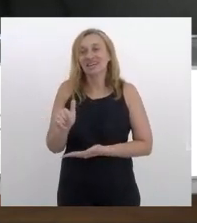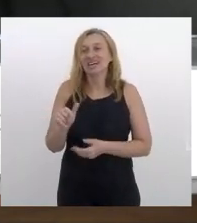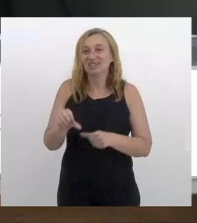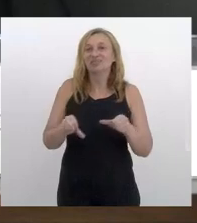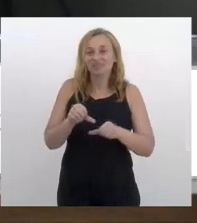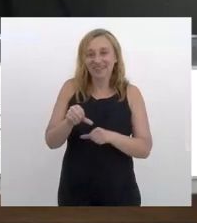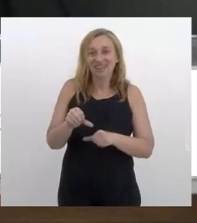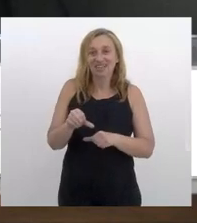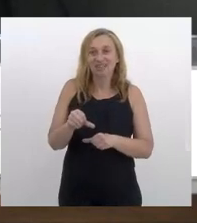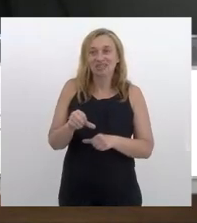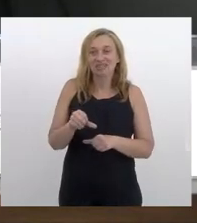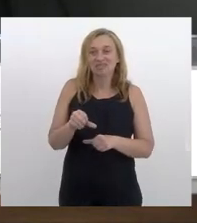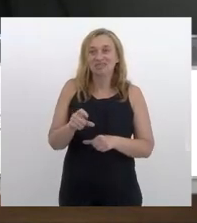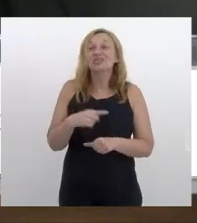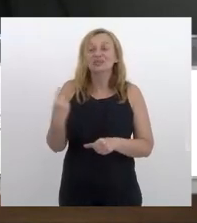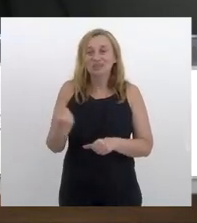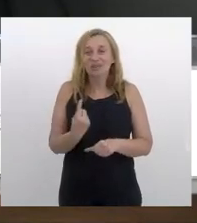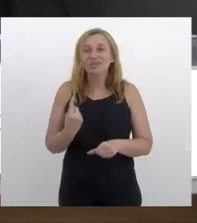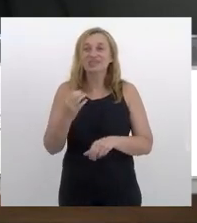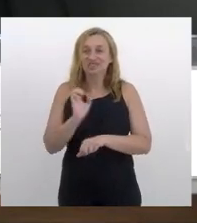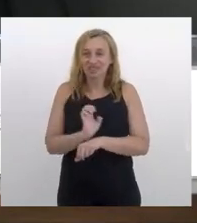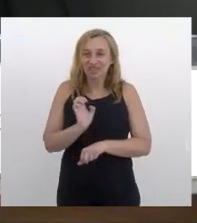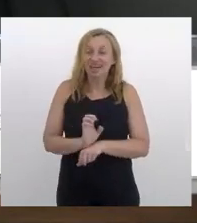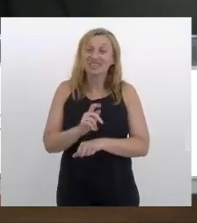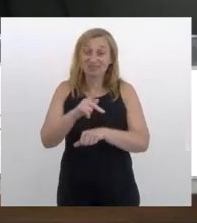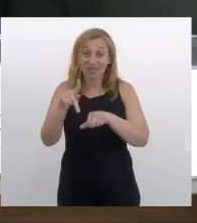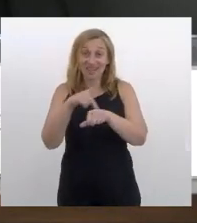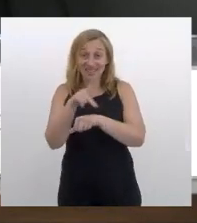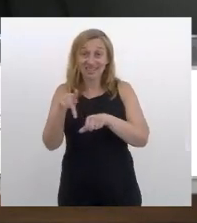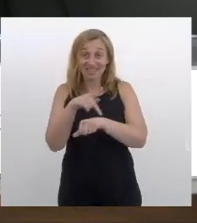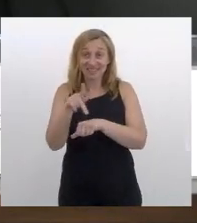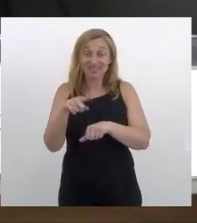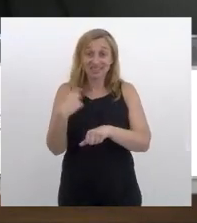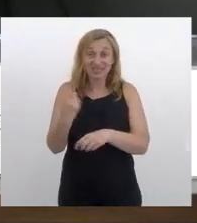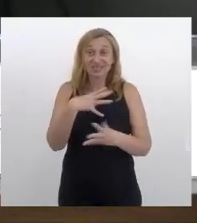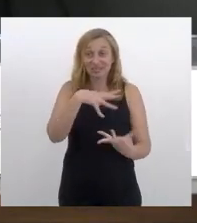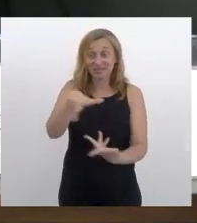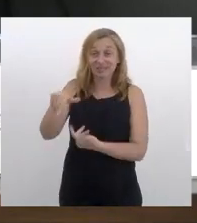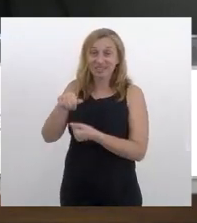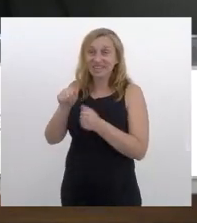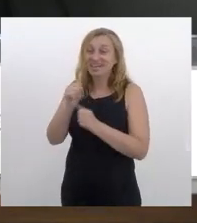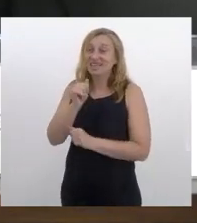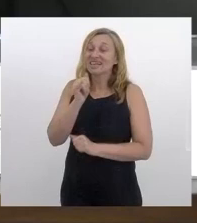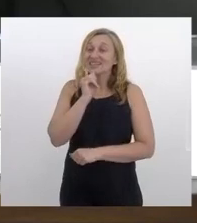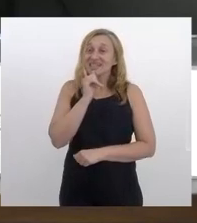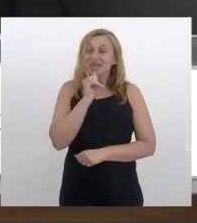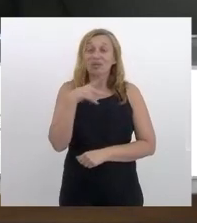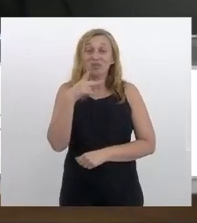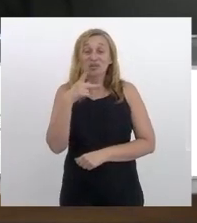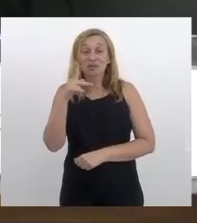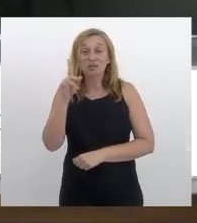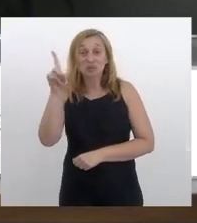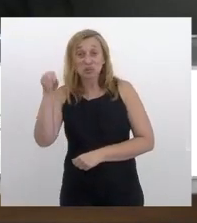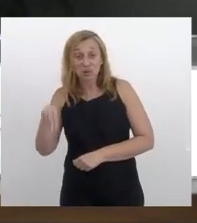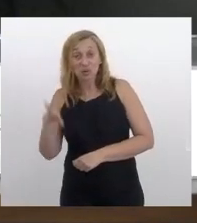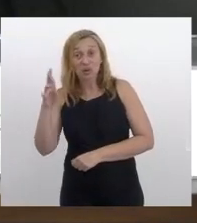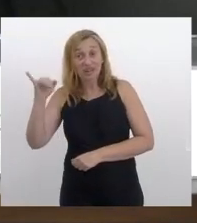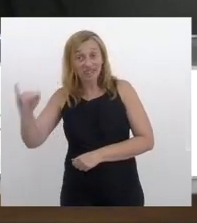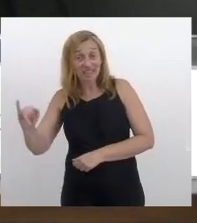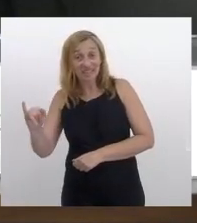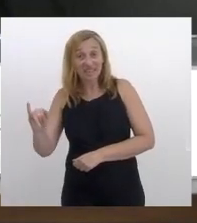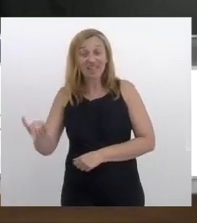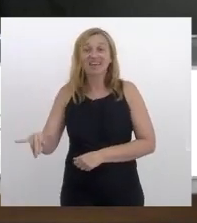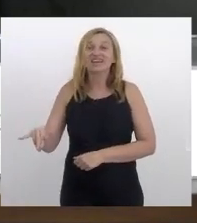mudar o nosso Estado, o nosso país, o nosso mundo. Esse exemplo, como disse o Dom Orani ali, é um